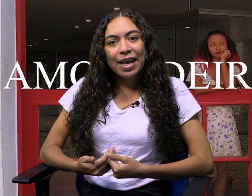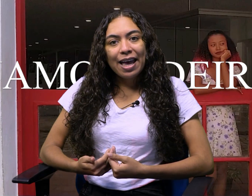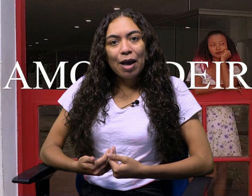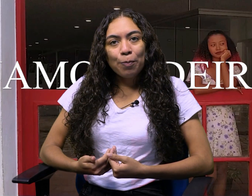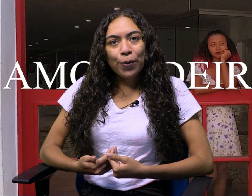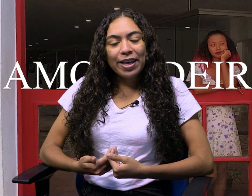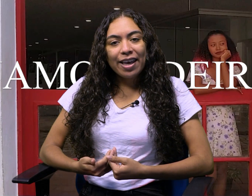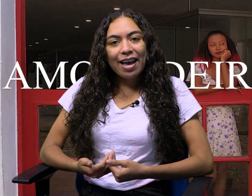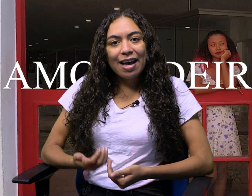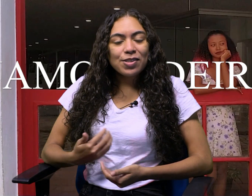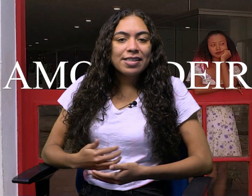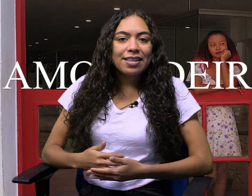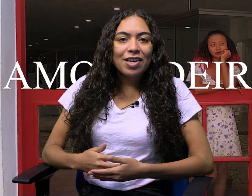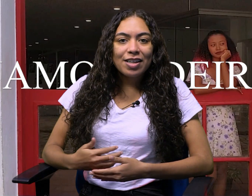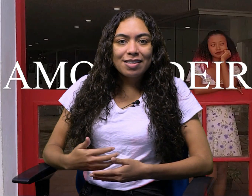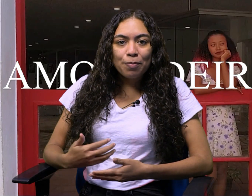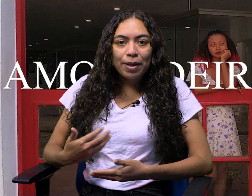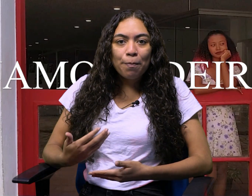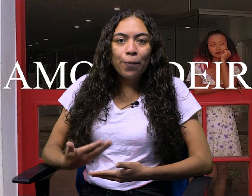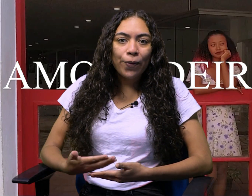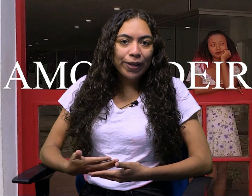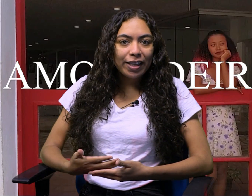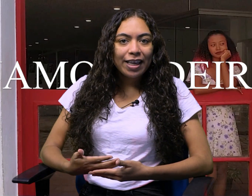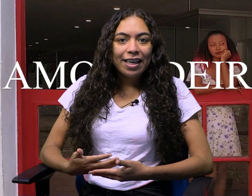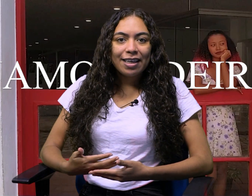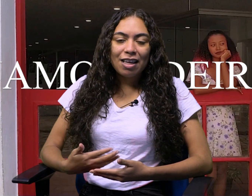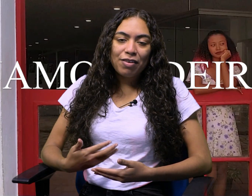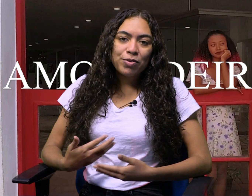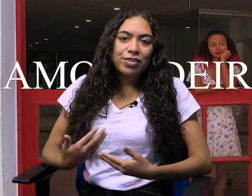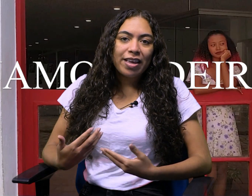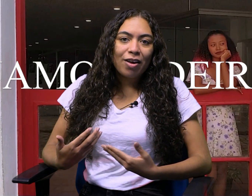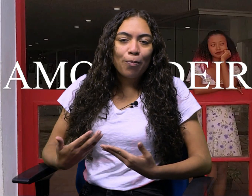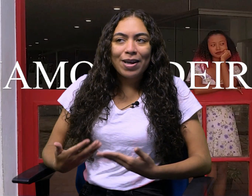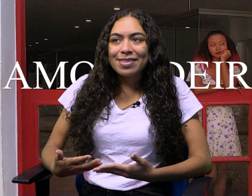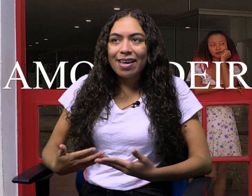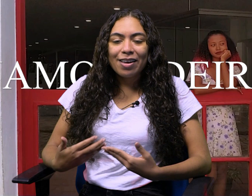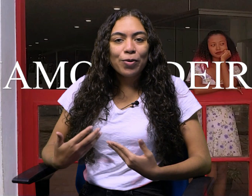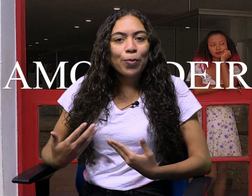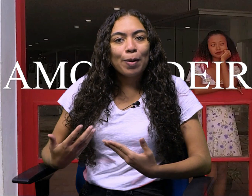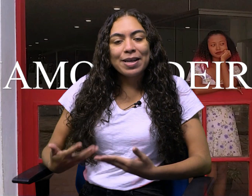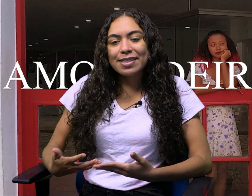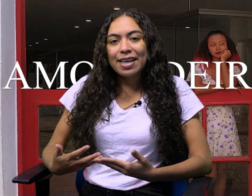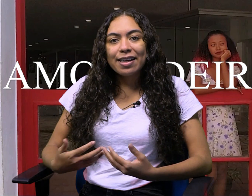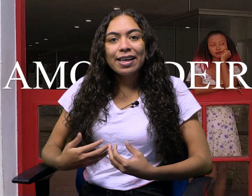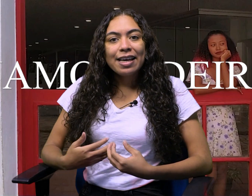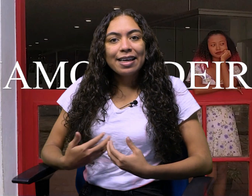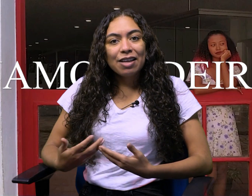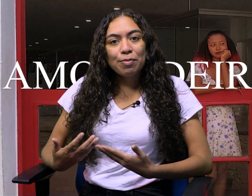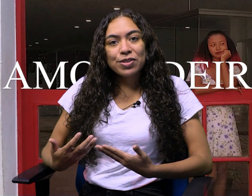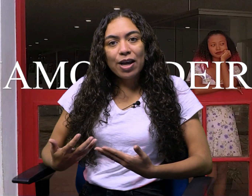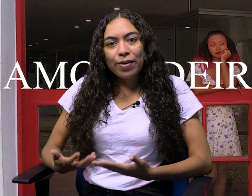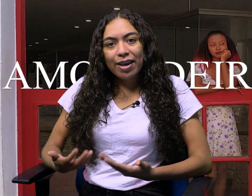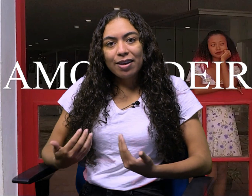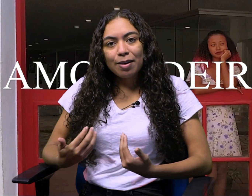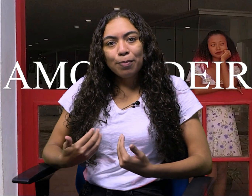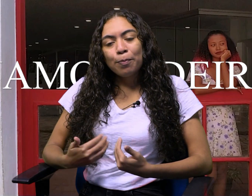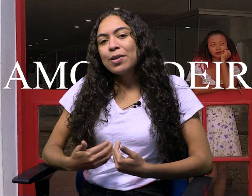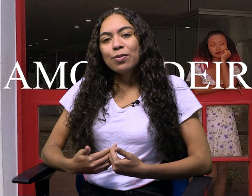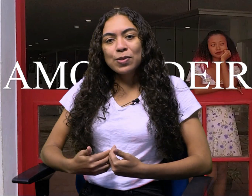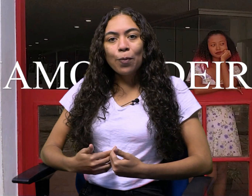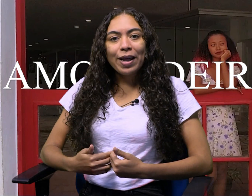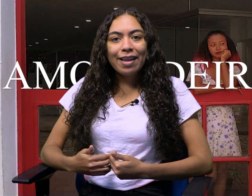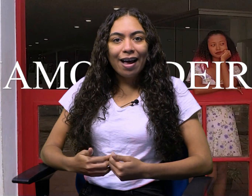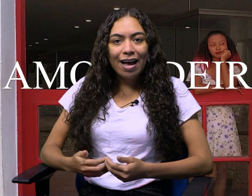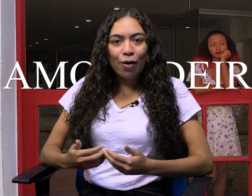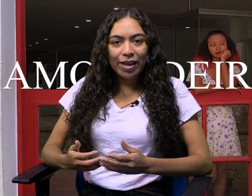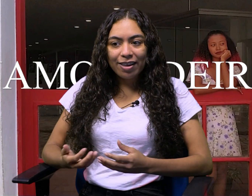nós. Porque a sociedade, ela sempre impõe que devemos ter um parceiro, uma parceira, que devemos ter alguém que possa